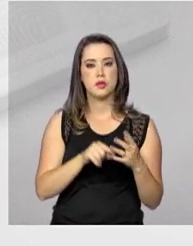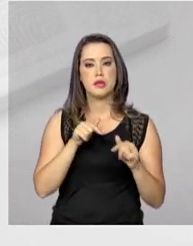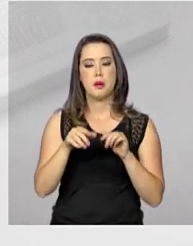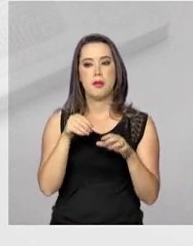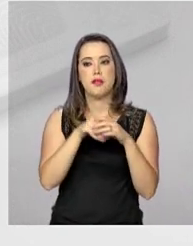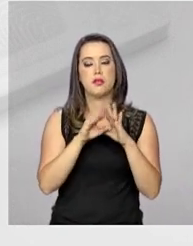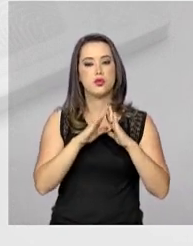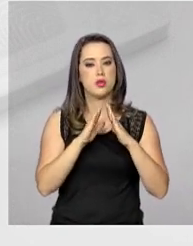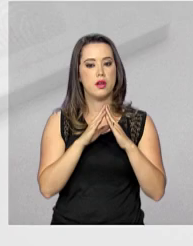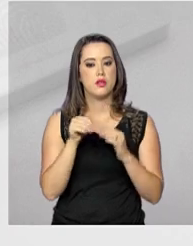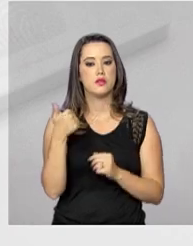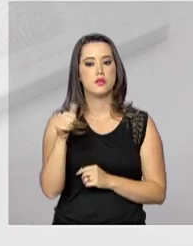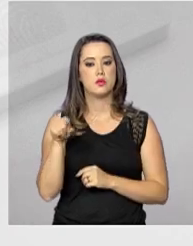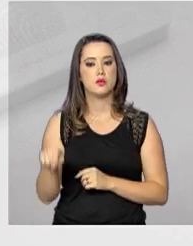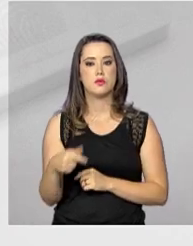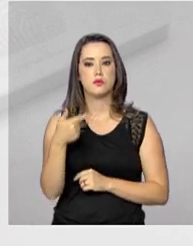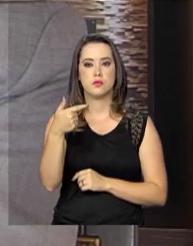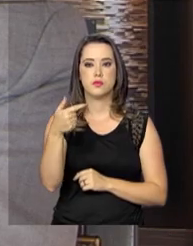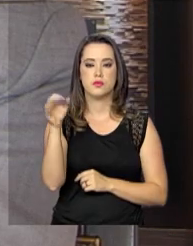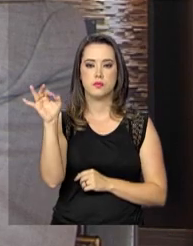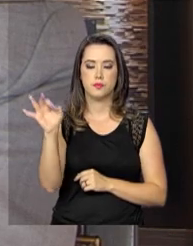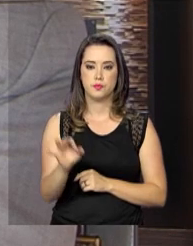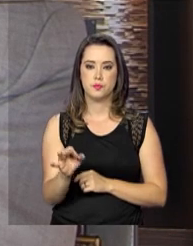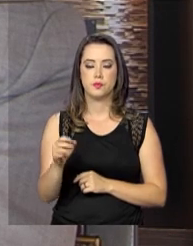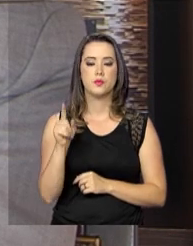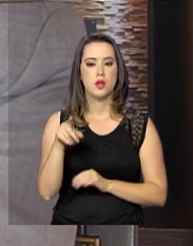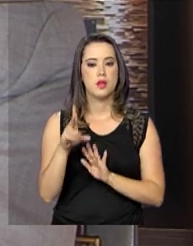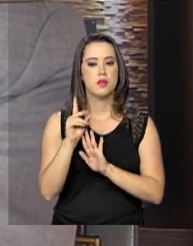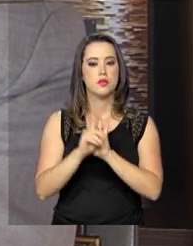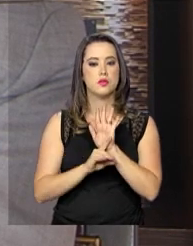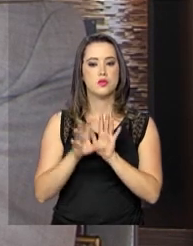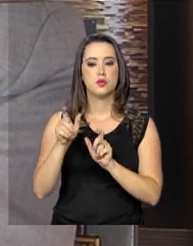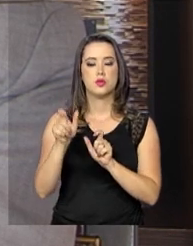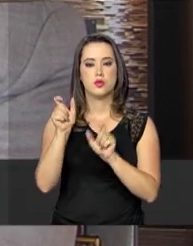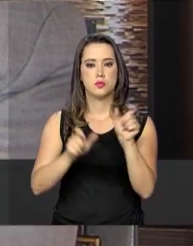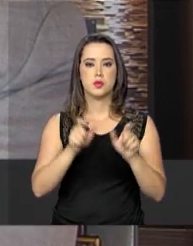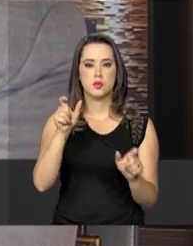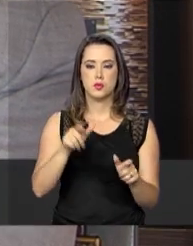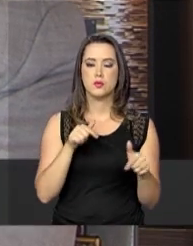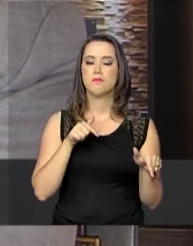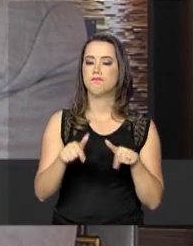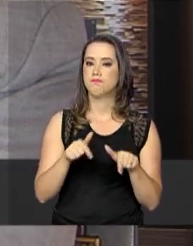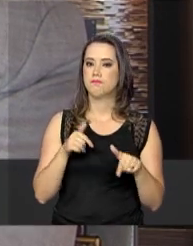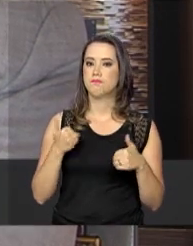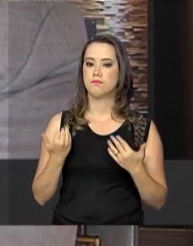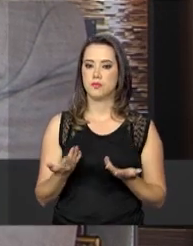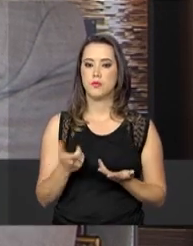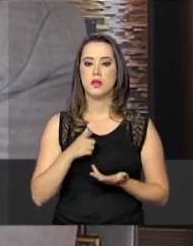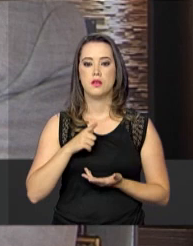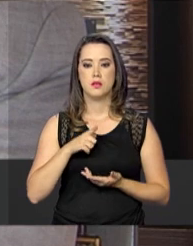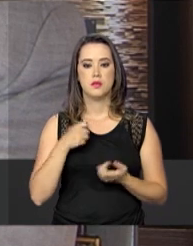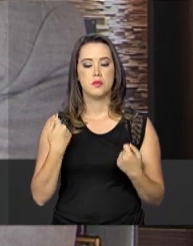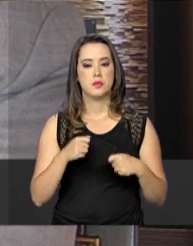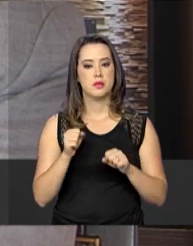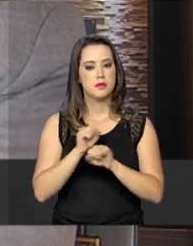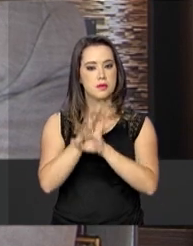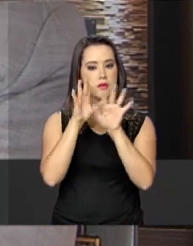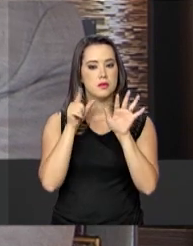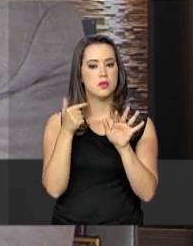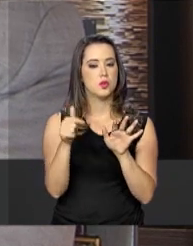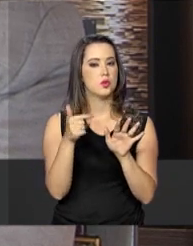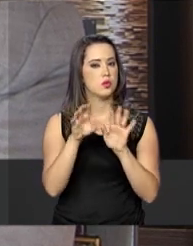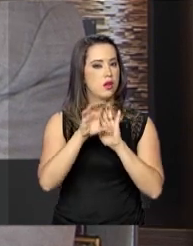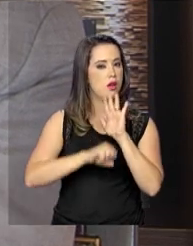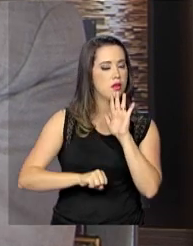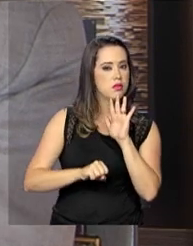onde virgula 2% é direito de todo trabalhador e tem uma coisa deve ficar clara não é um